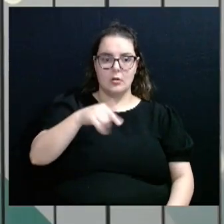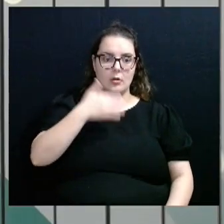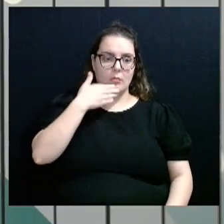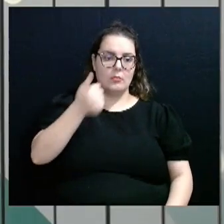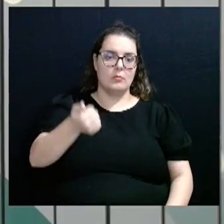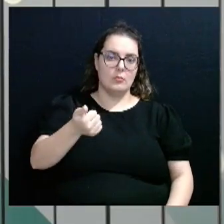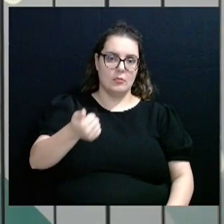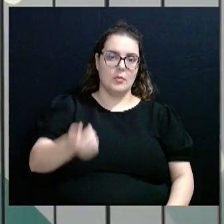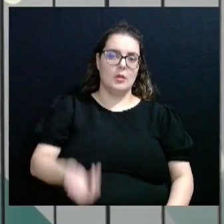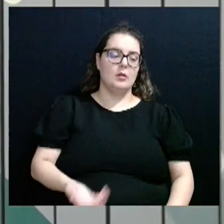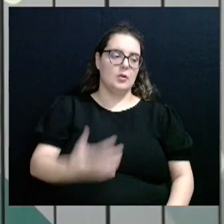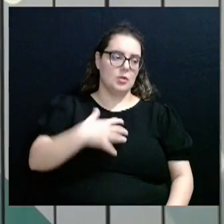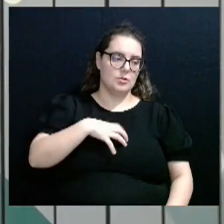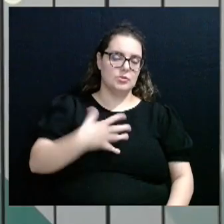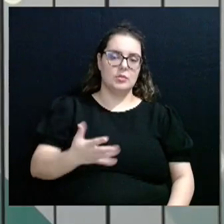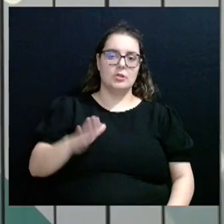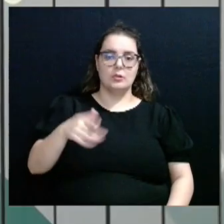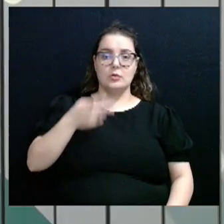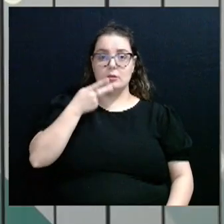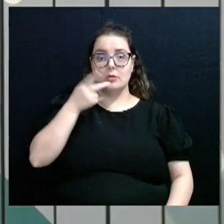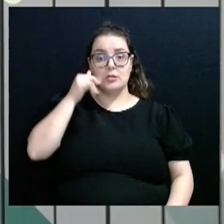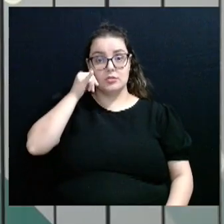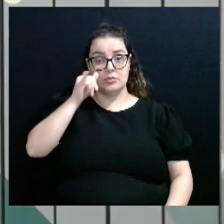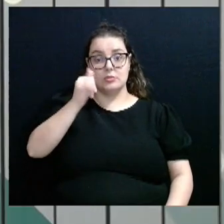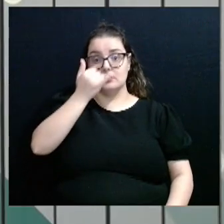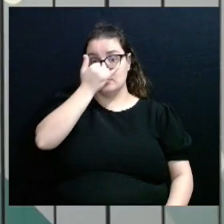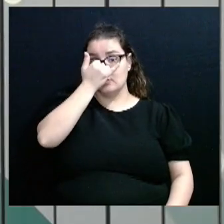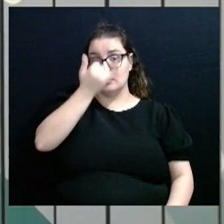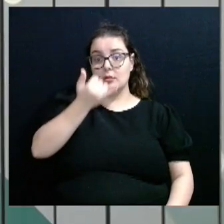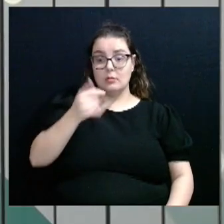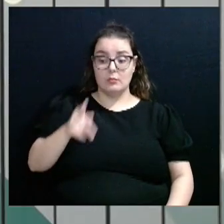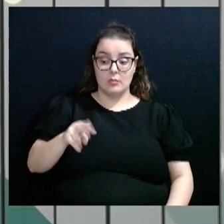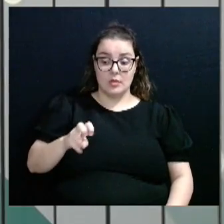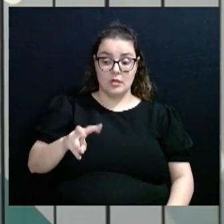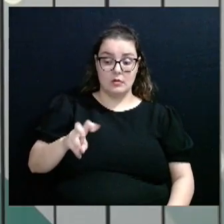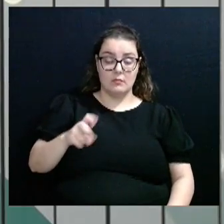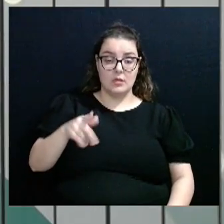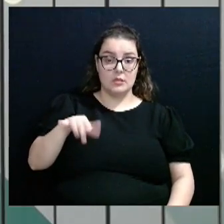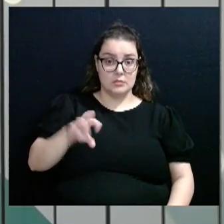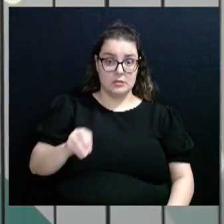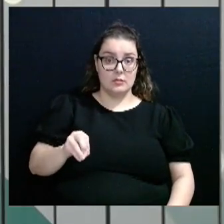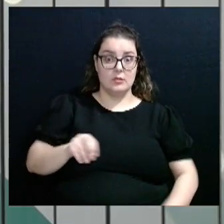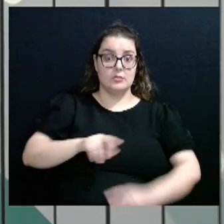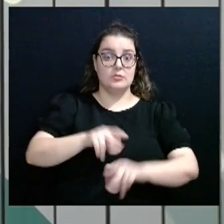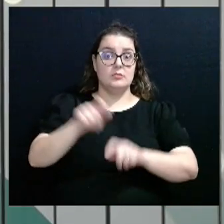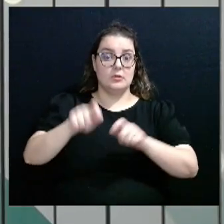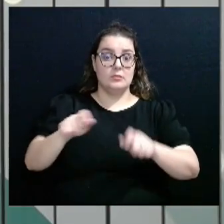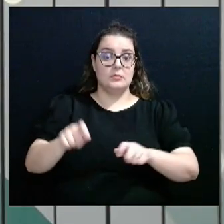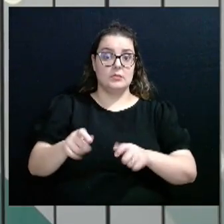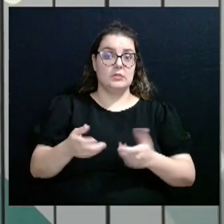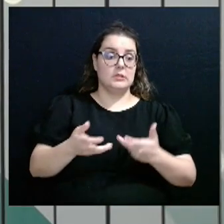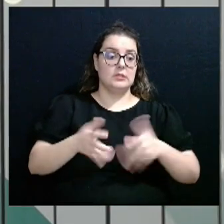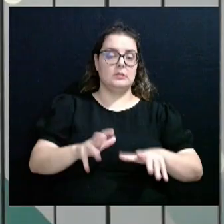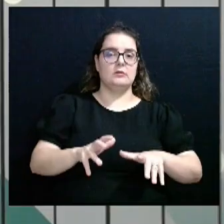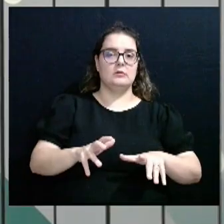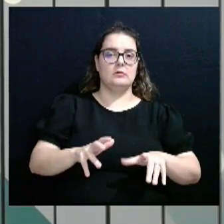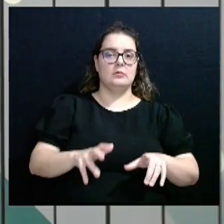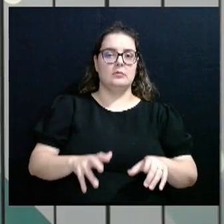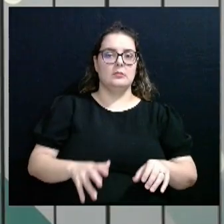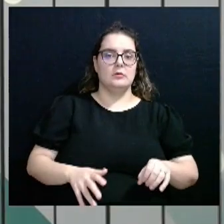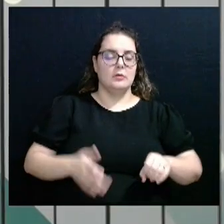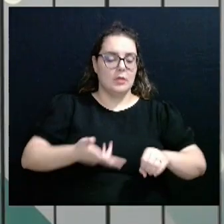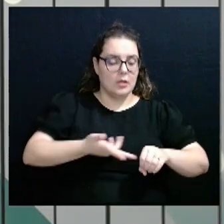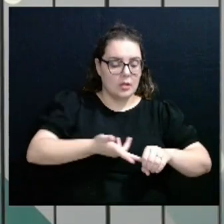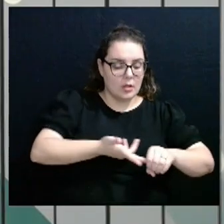gente fala em prevenção, a gente fala de muita gente que tem resistência ao toque retal. O senhor acha que